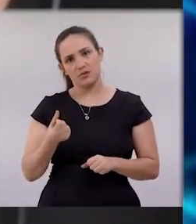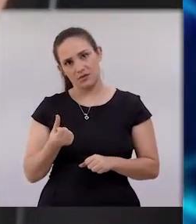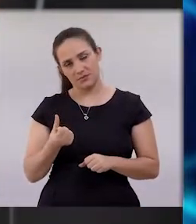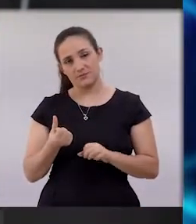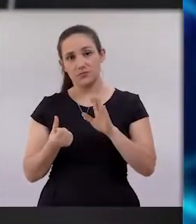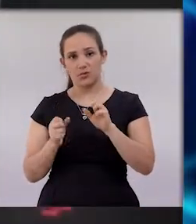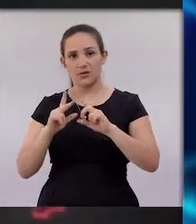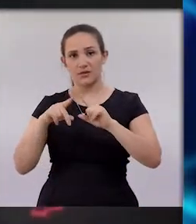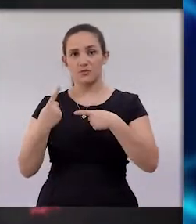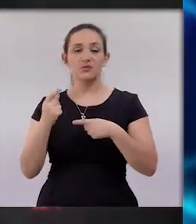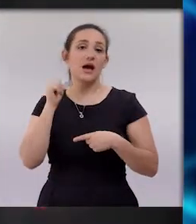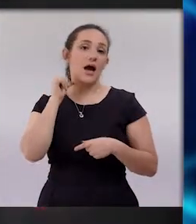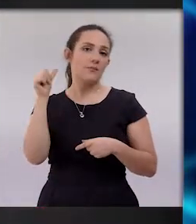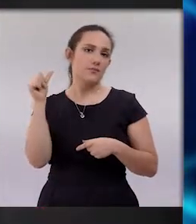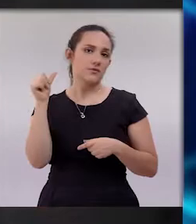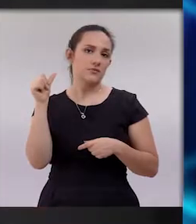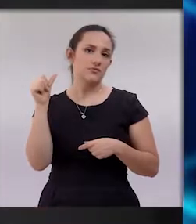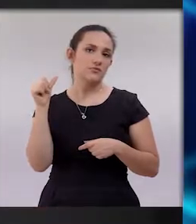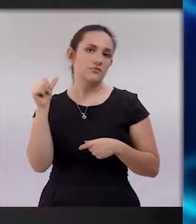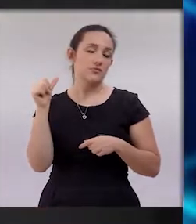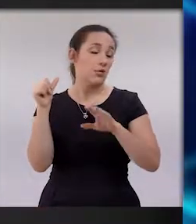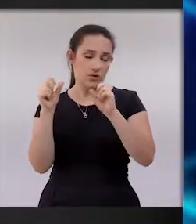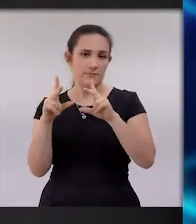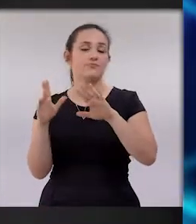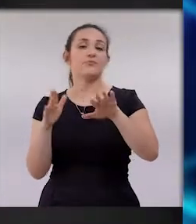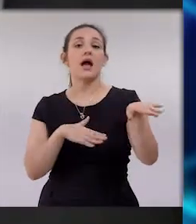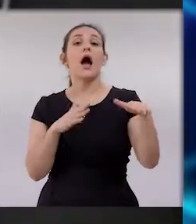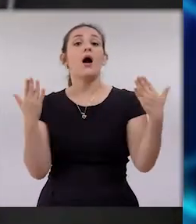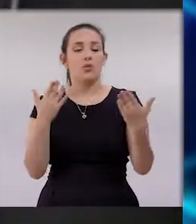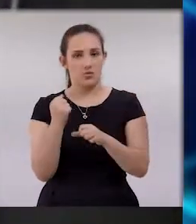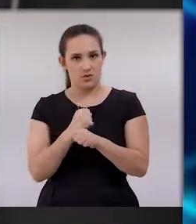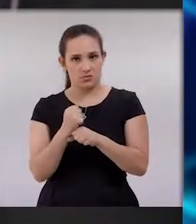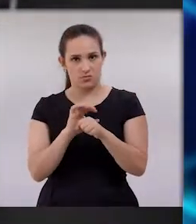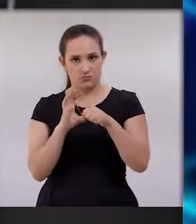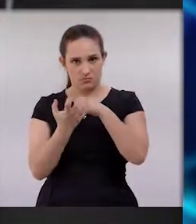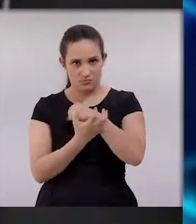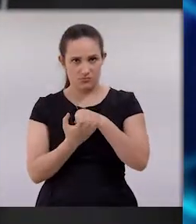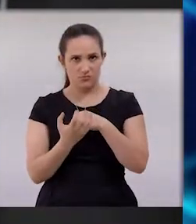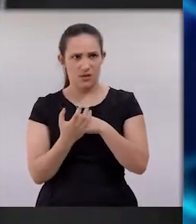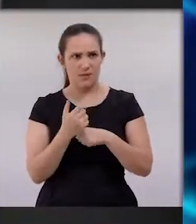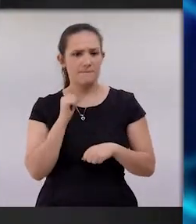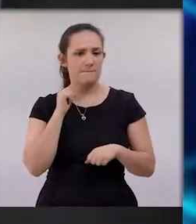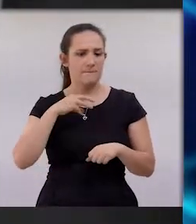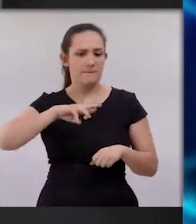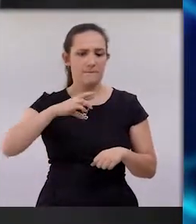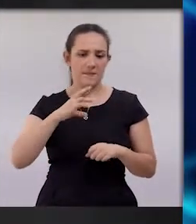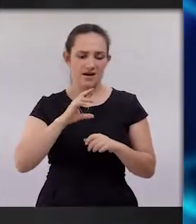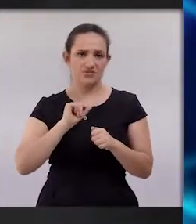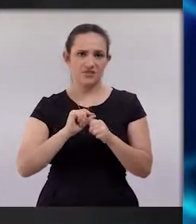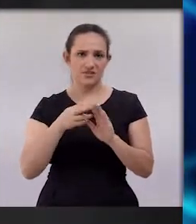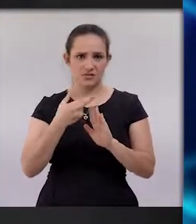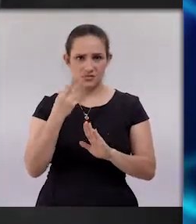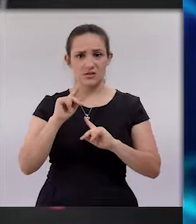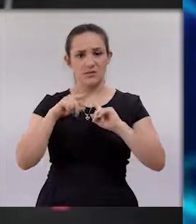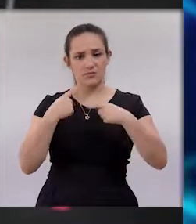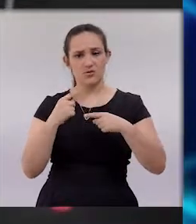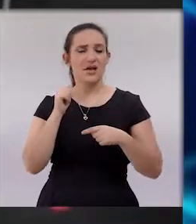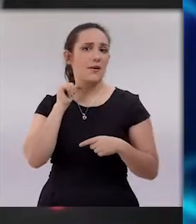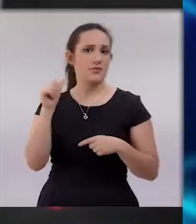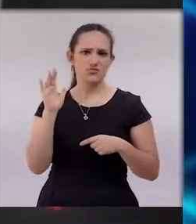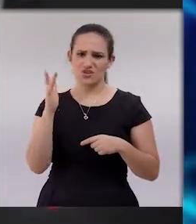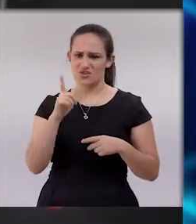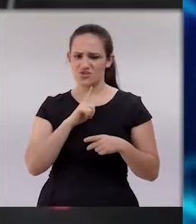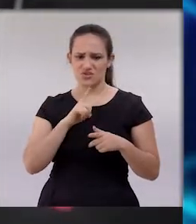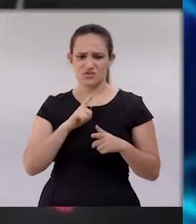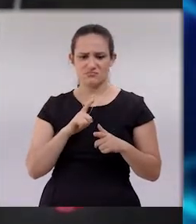portaria e em abril eles já tinham um chatbot que fazia uma interface